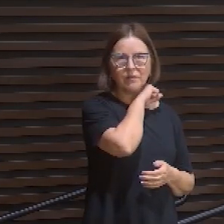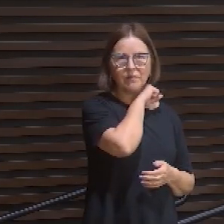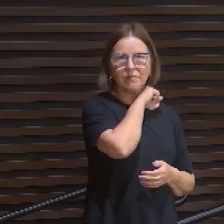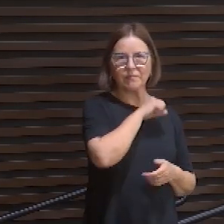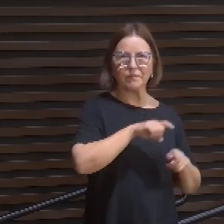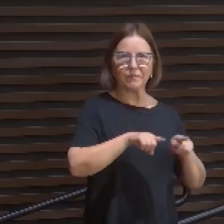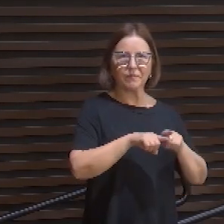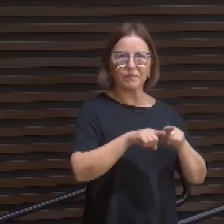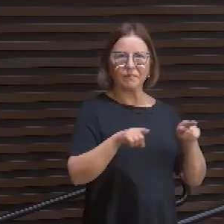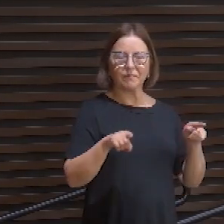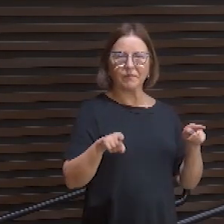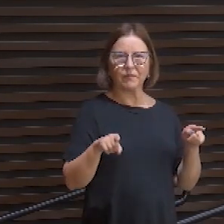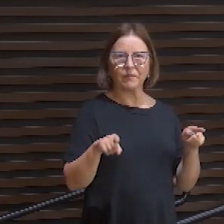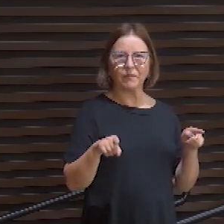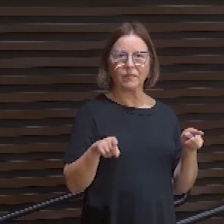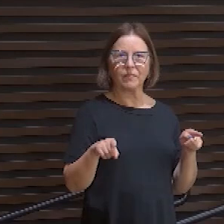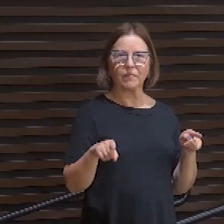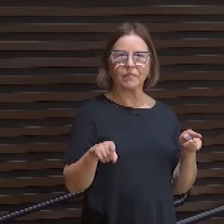mas